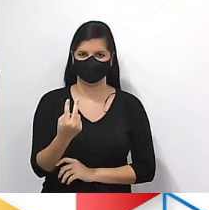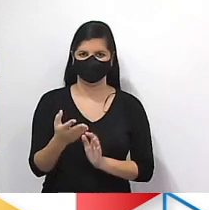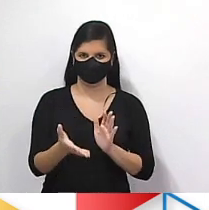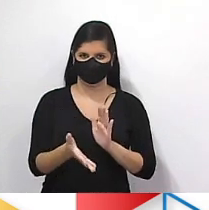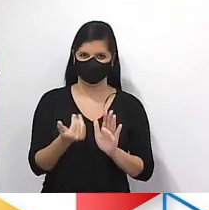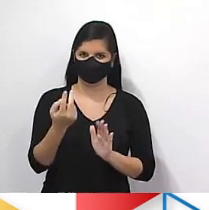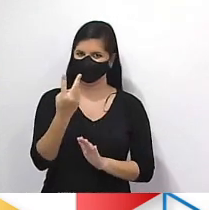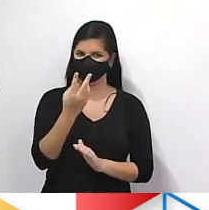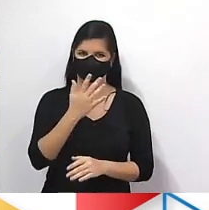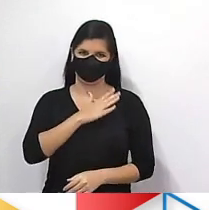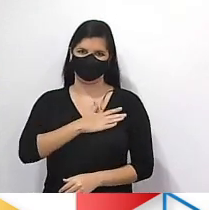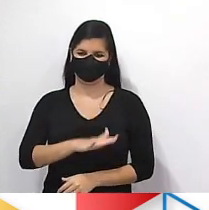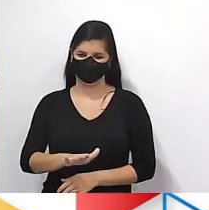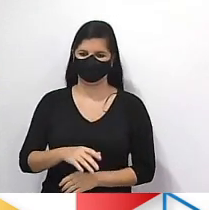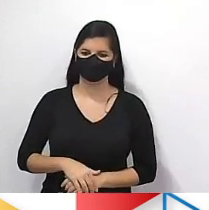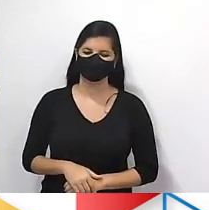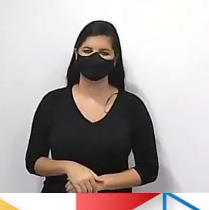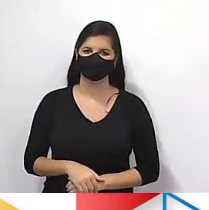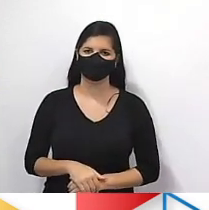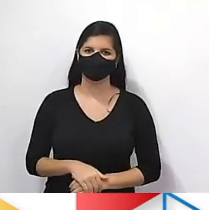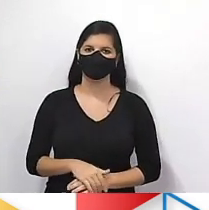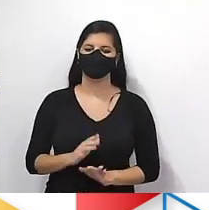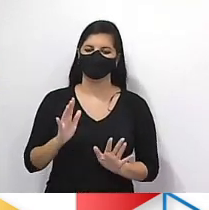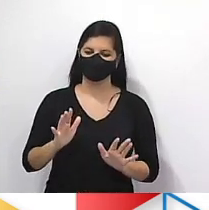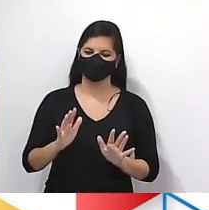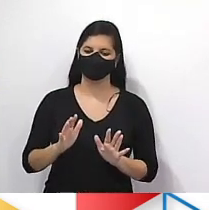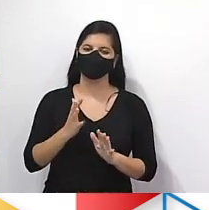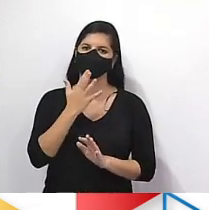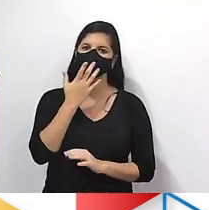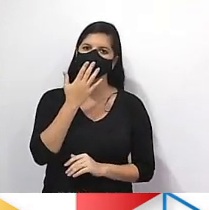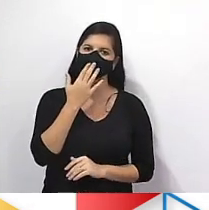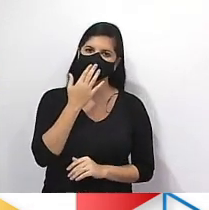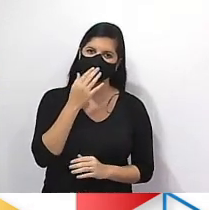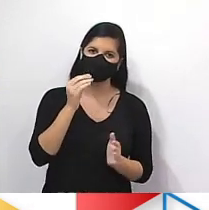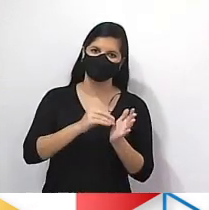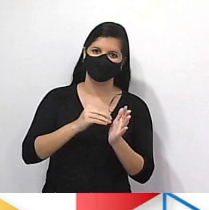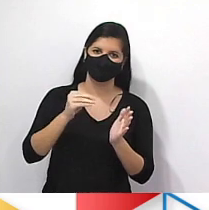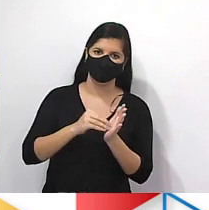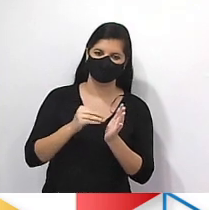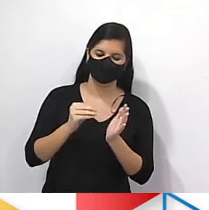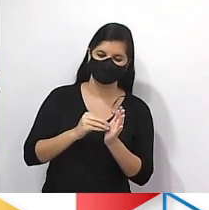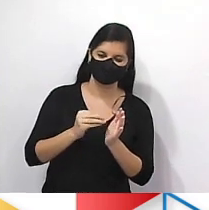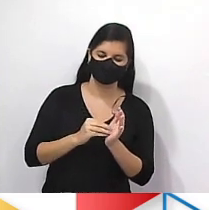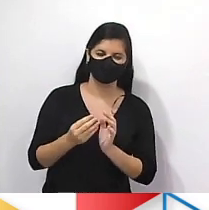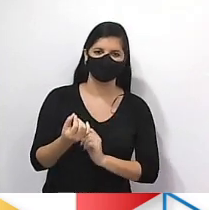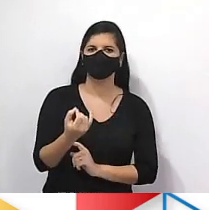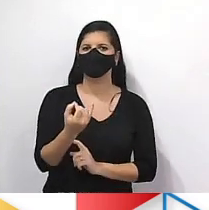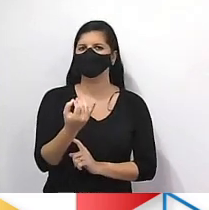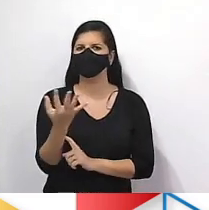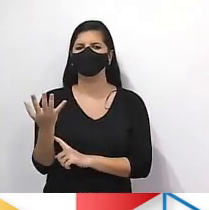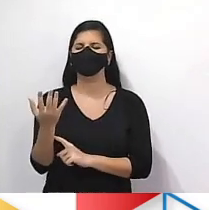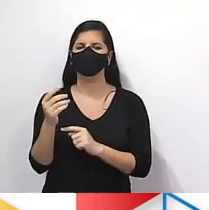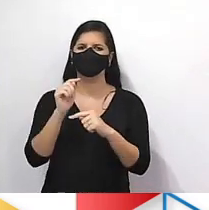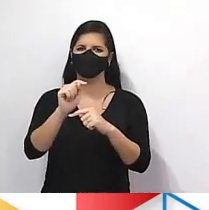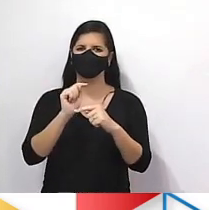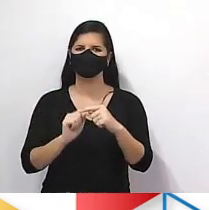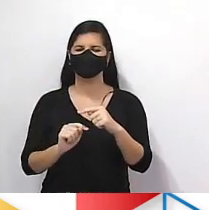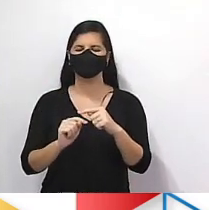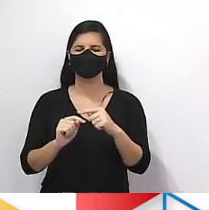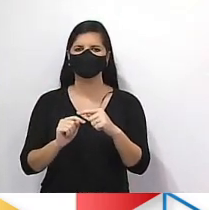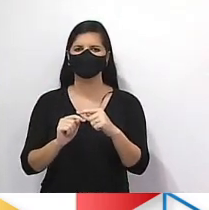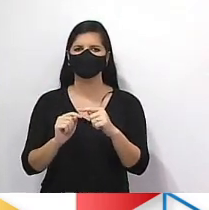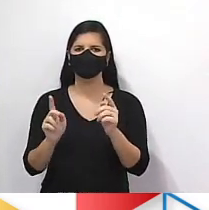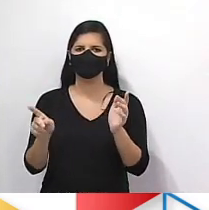que ela não gostou. A parte colorida que restou representa que fração